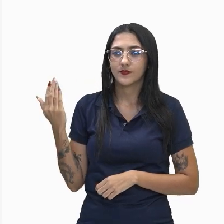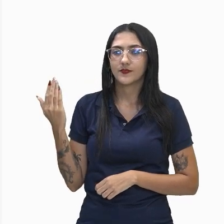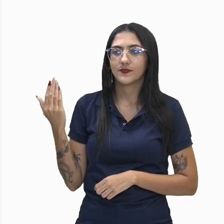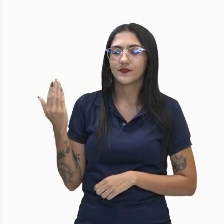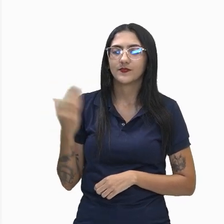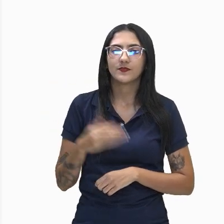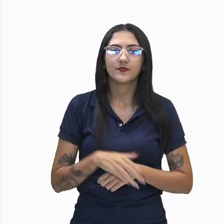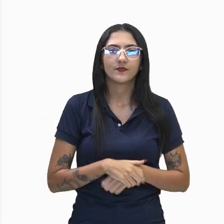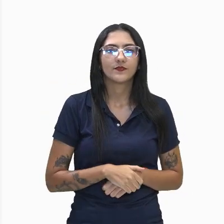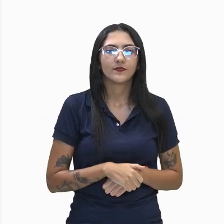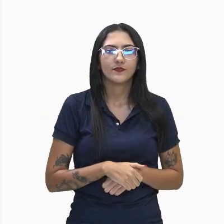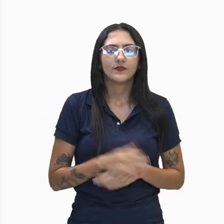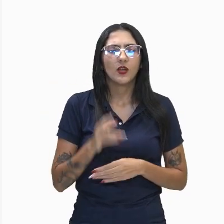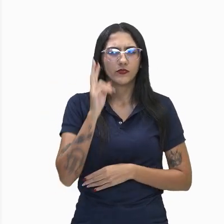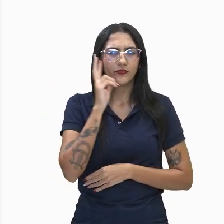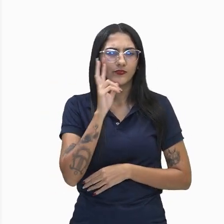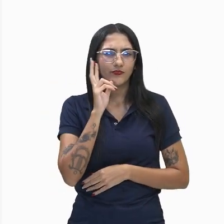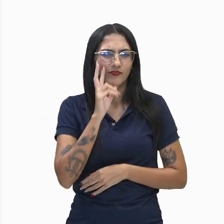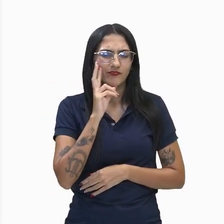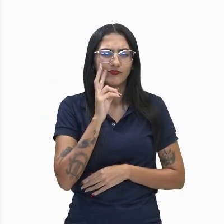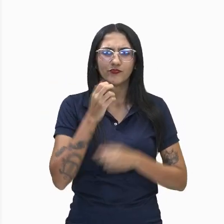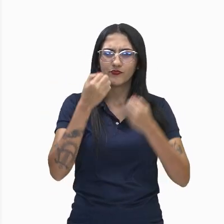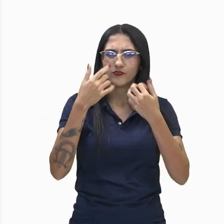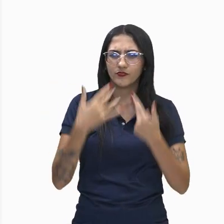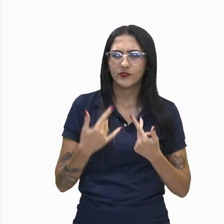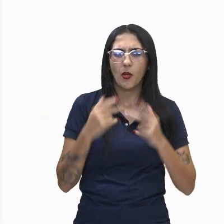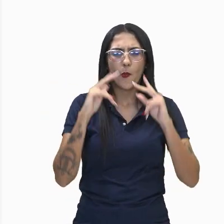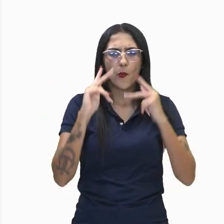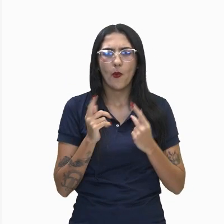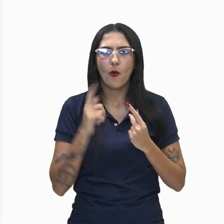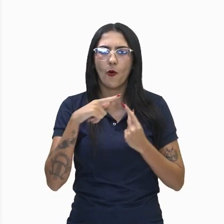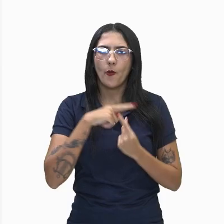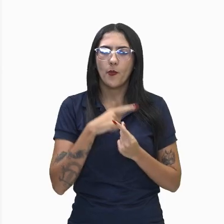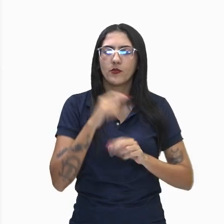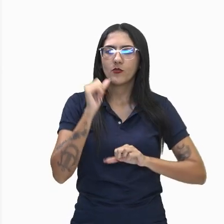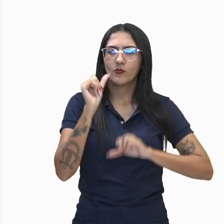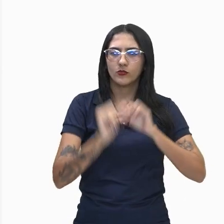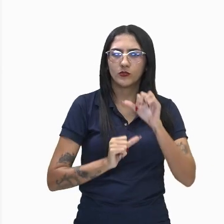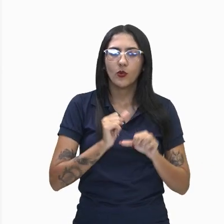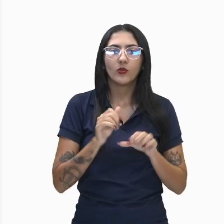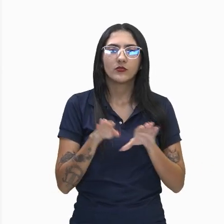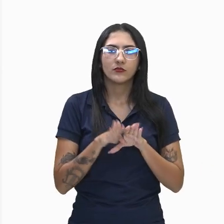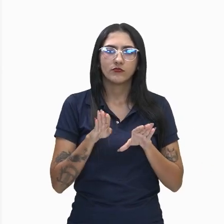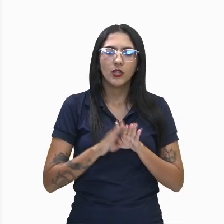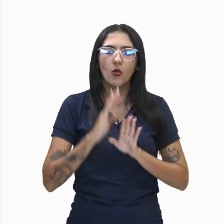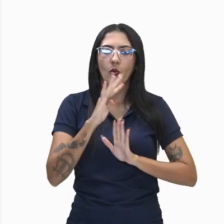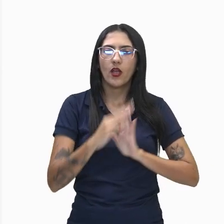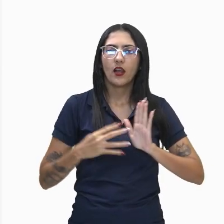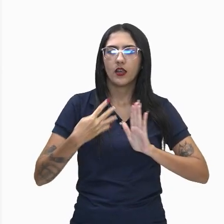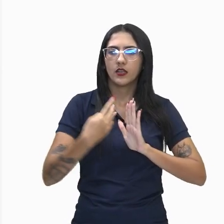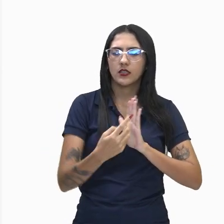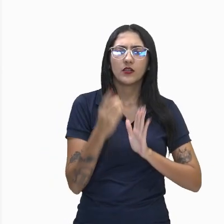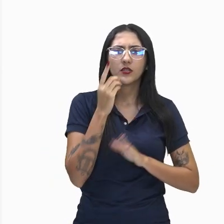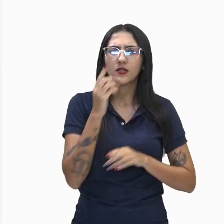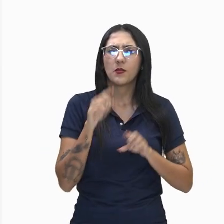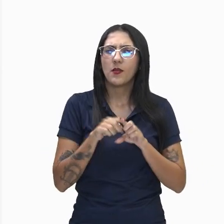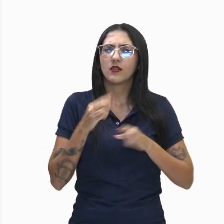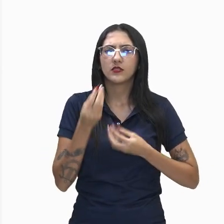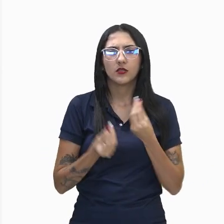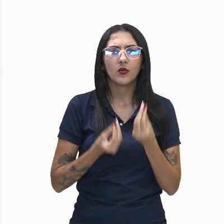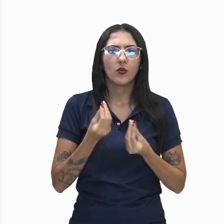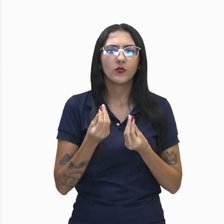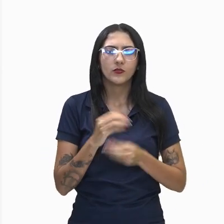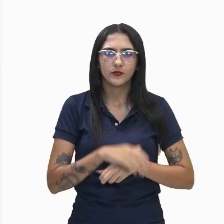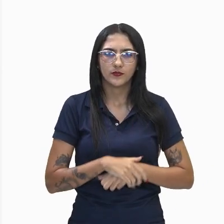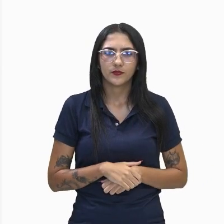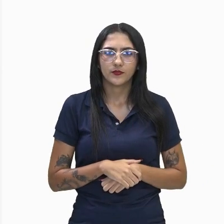homem convencionou a ser dessa forma, o nosso calendário, mas quando foi que isso aconteceu, né? Então,